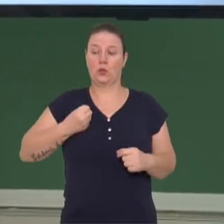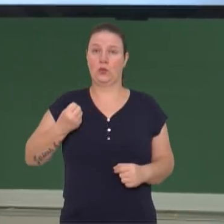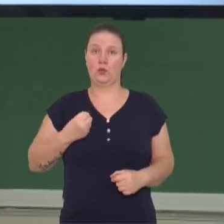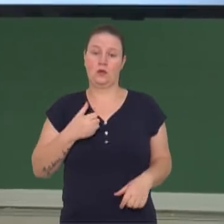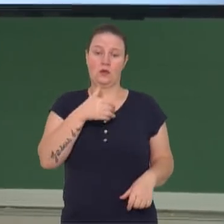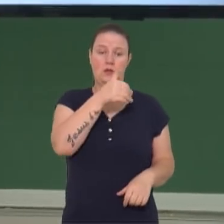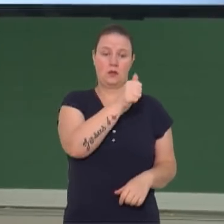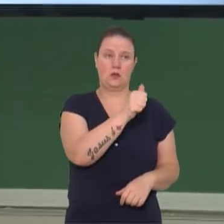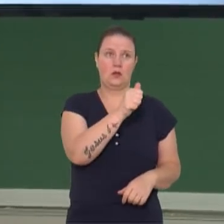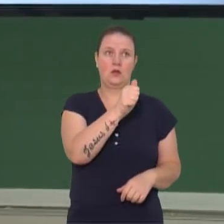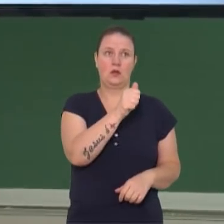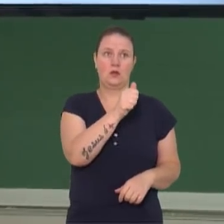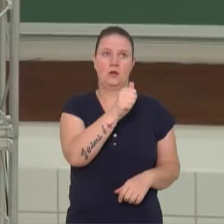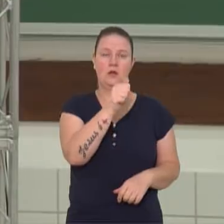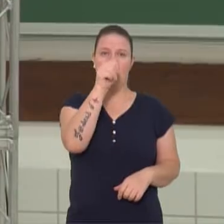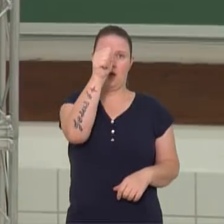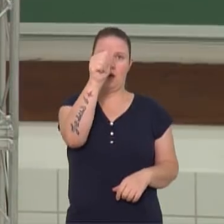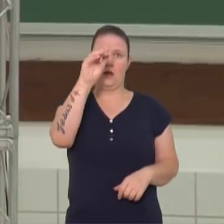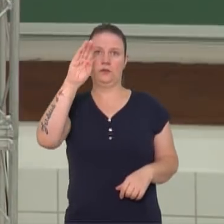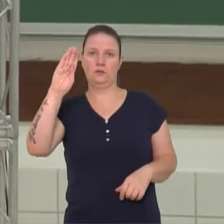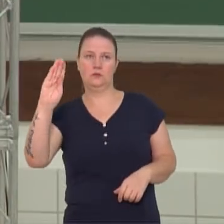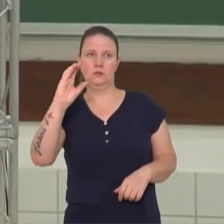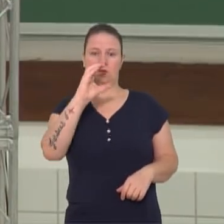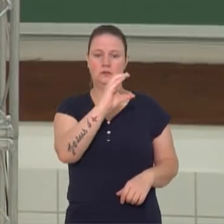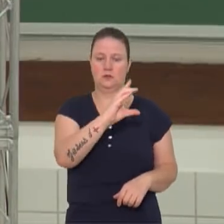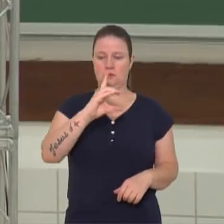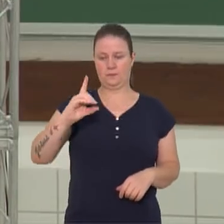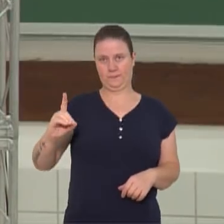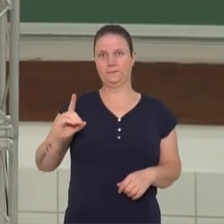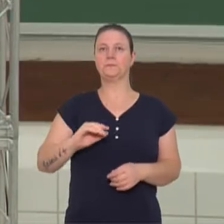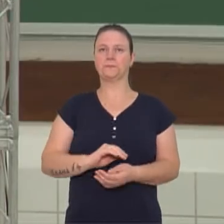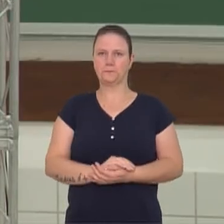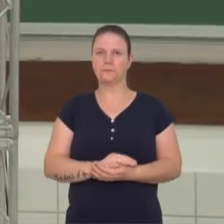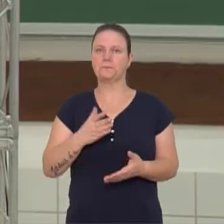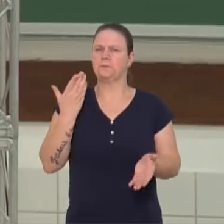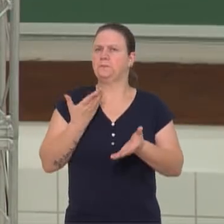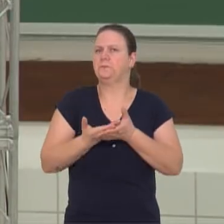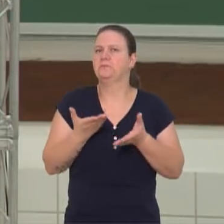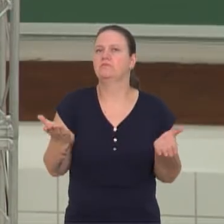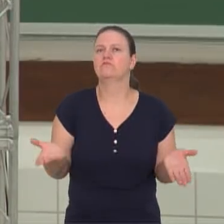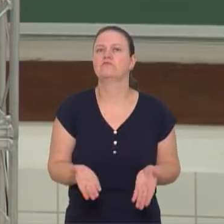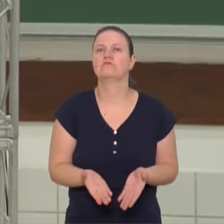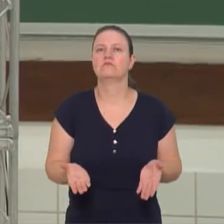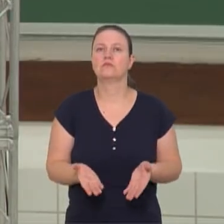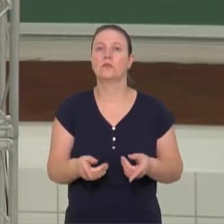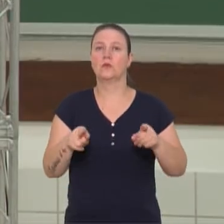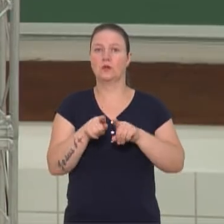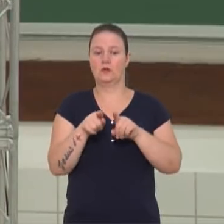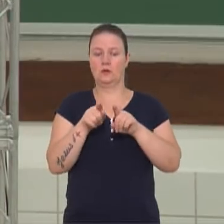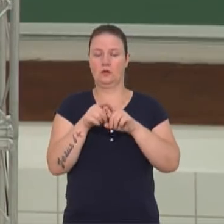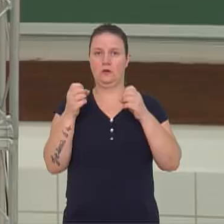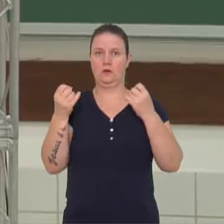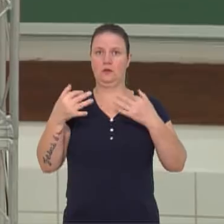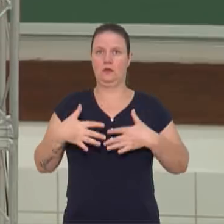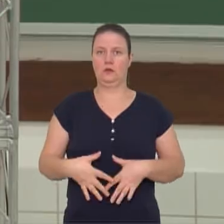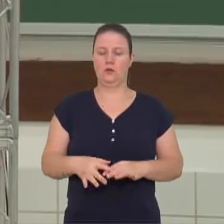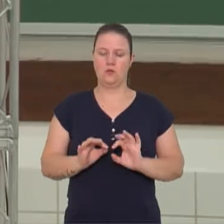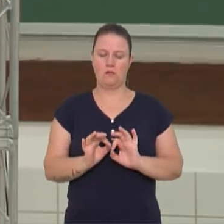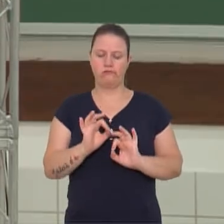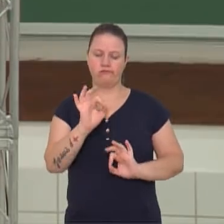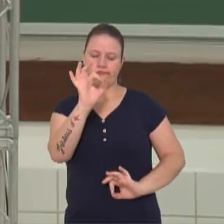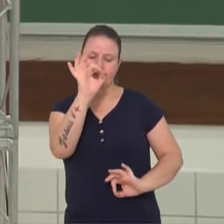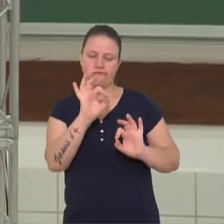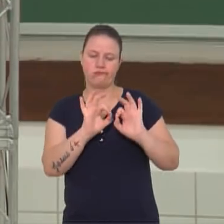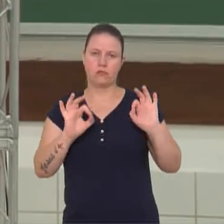B, do C e do D. Nessa aula de hoje também, a gente vai falar sobre unidades de medida de comprimento.